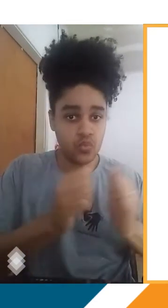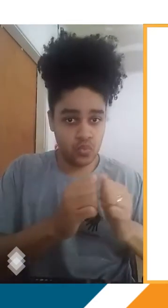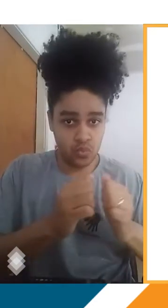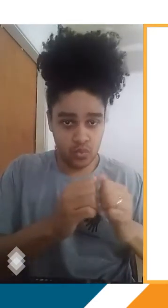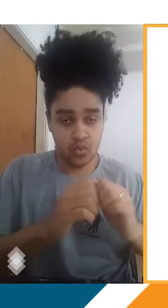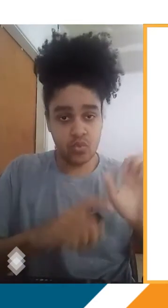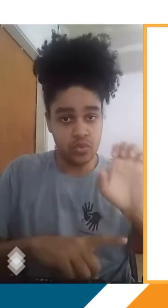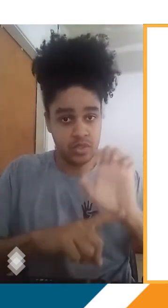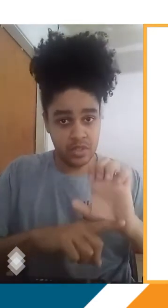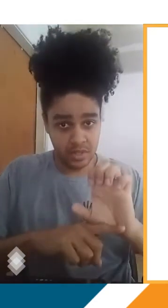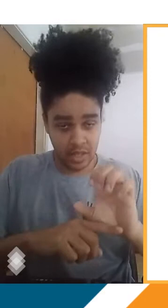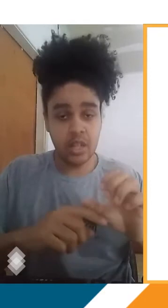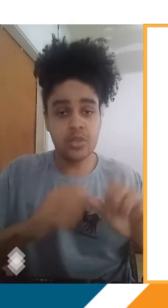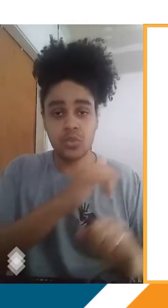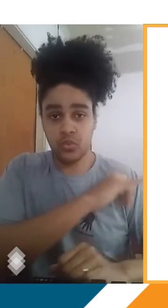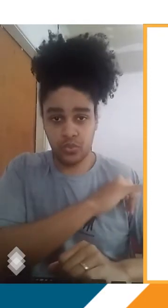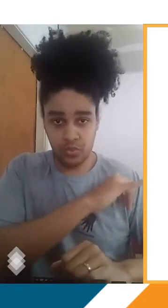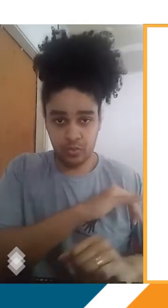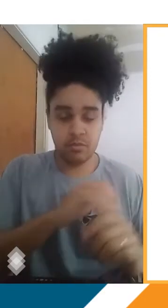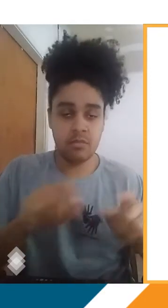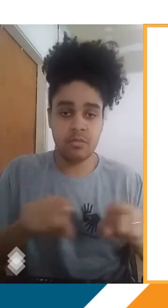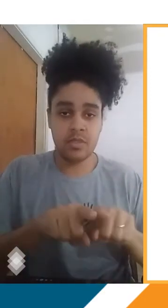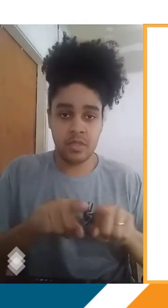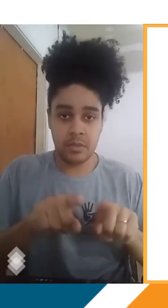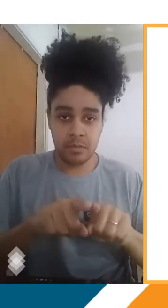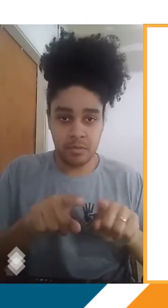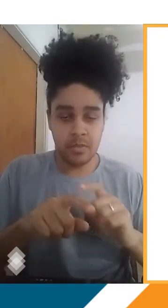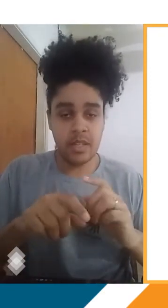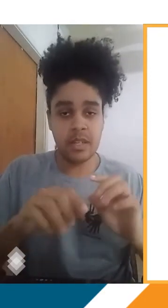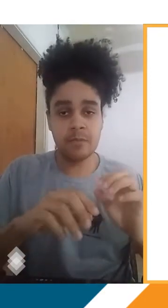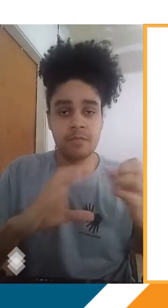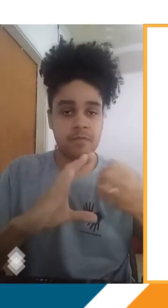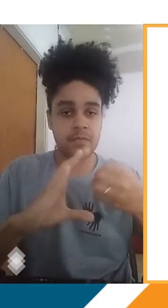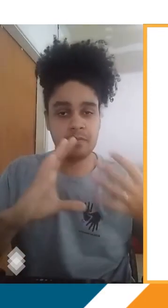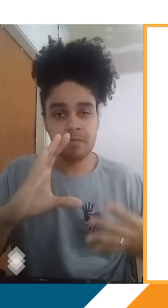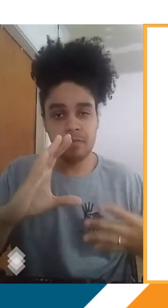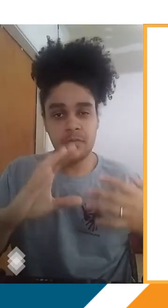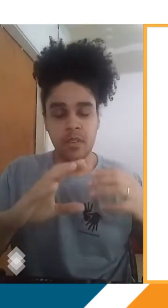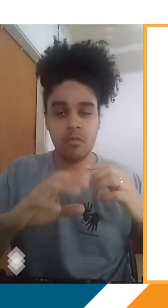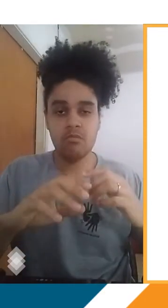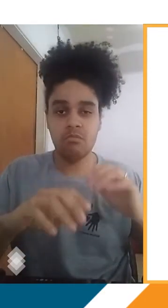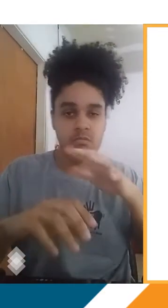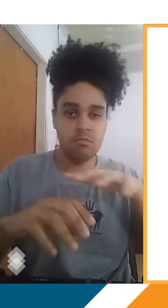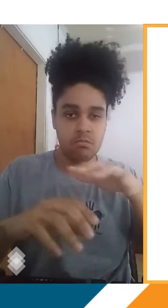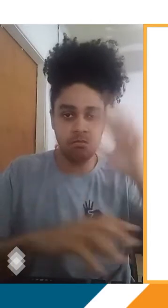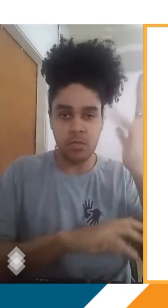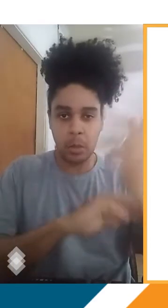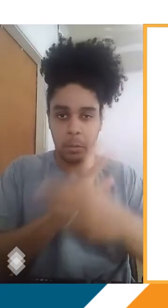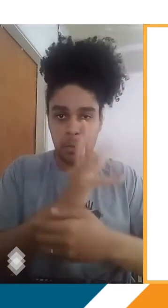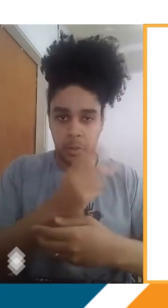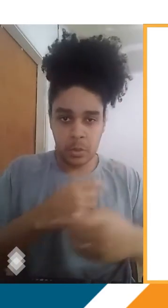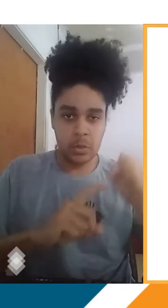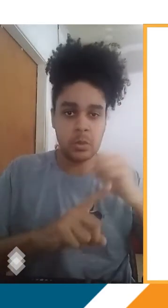estado do Rio. Salientaremos também a respeito das características físicas e ambientais, aspectos